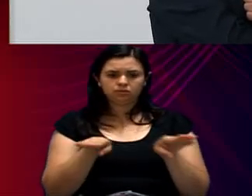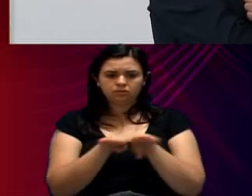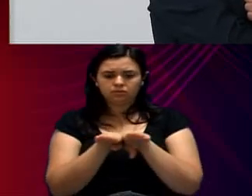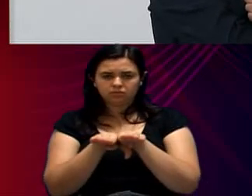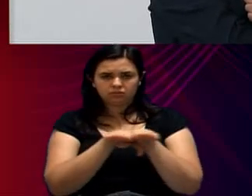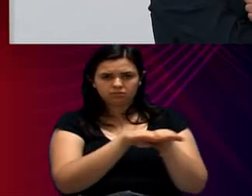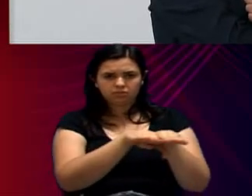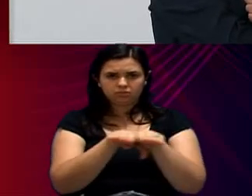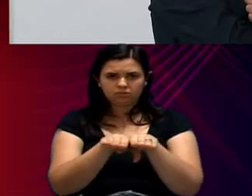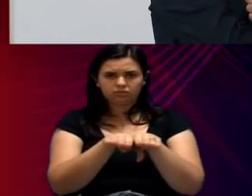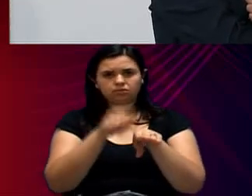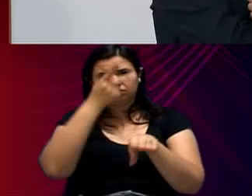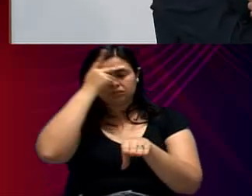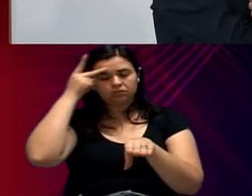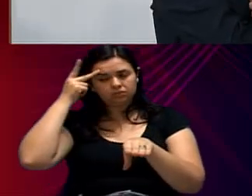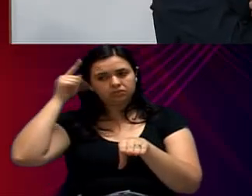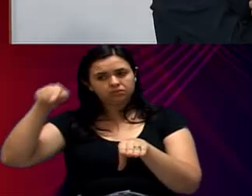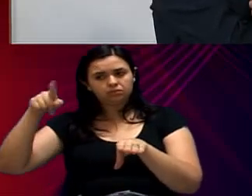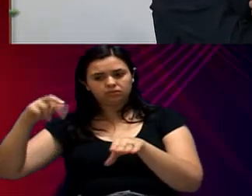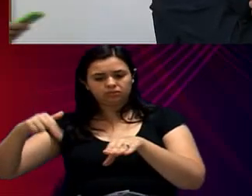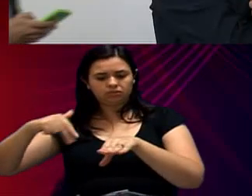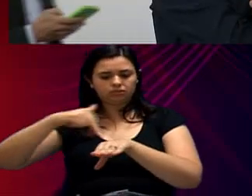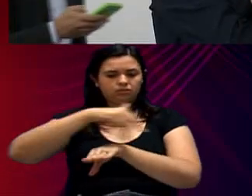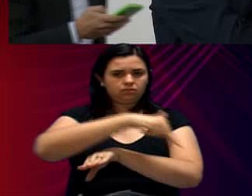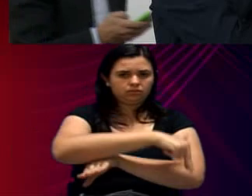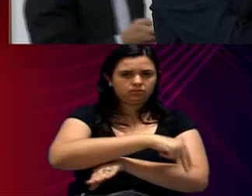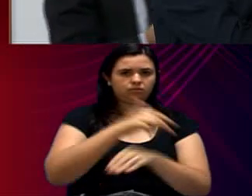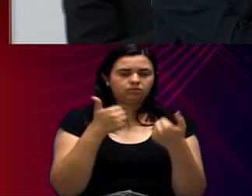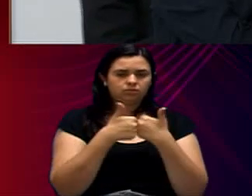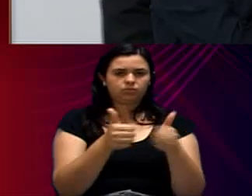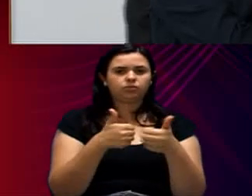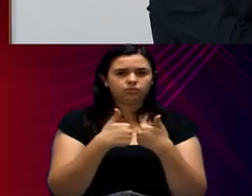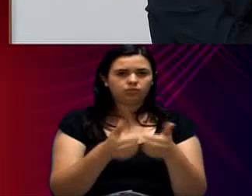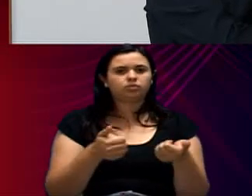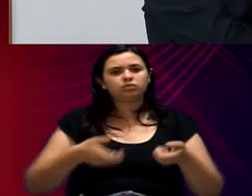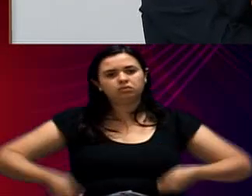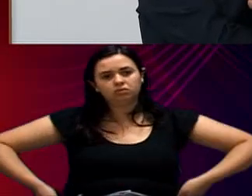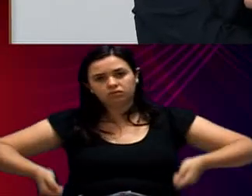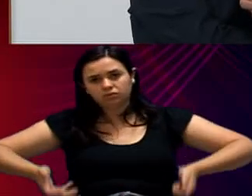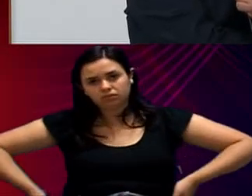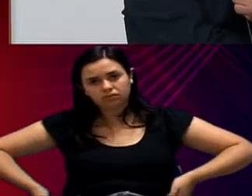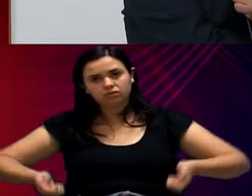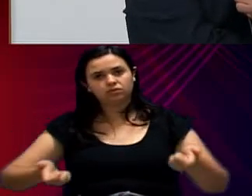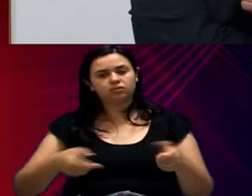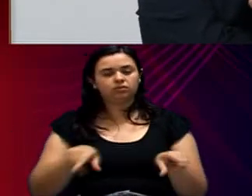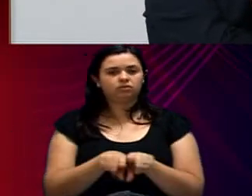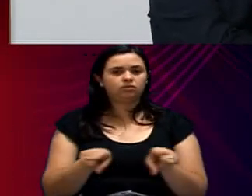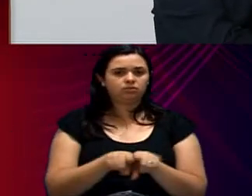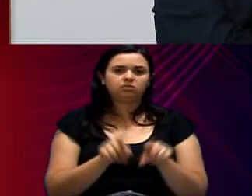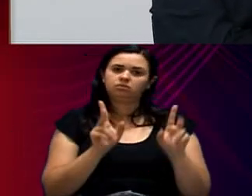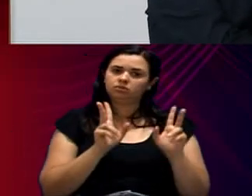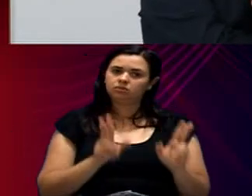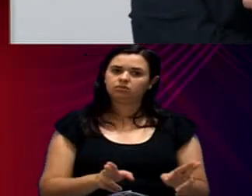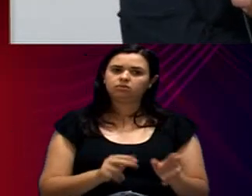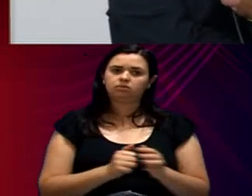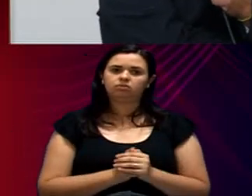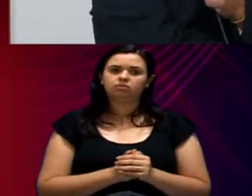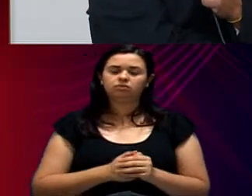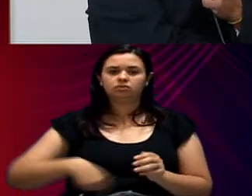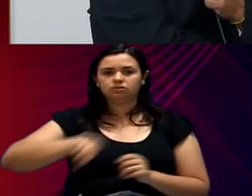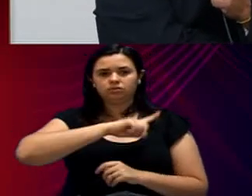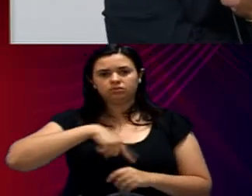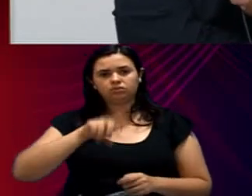e a pessoa que está dentro da plataforma entra para o ônibus. E o cadeirante, a pessoa PCDs também faz a mesma, isso, coisa. O nosso